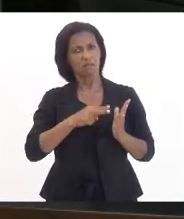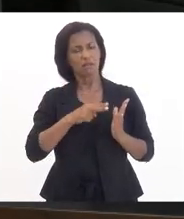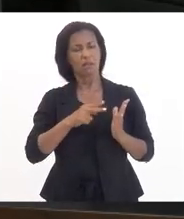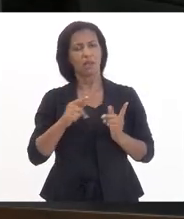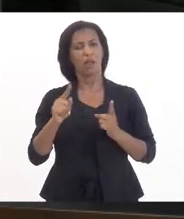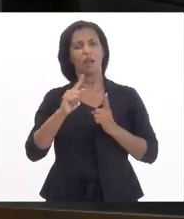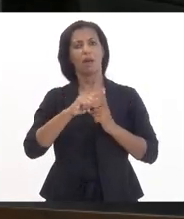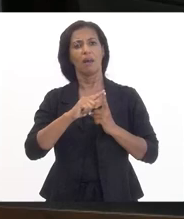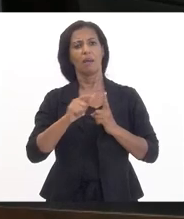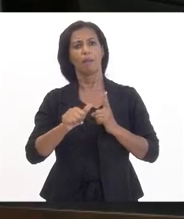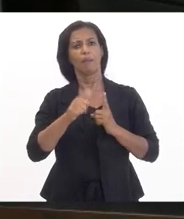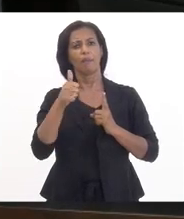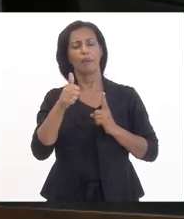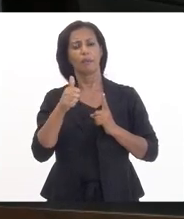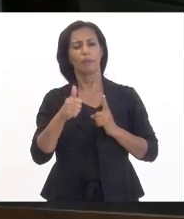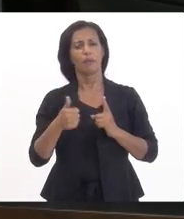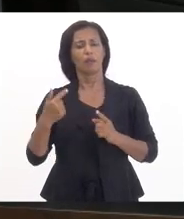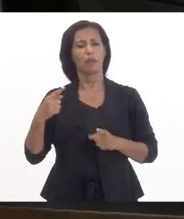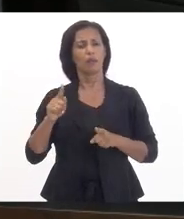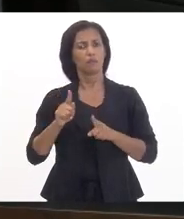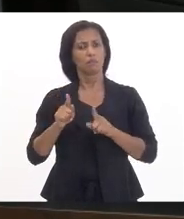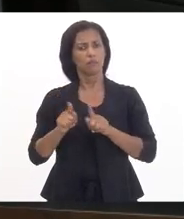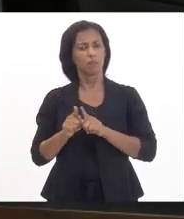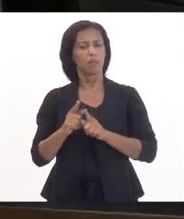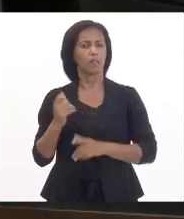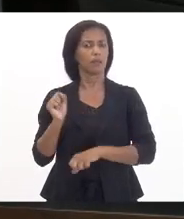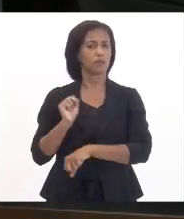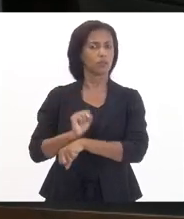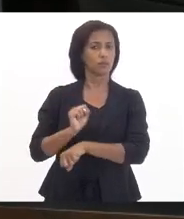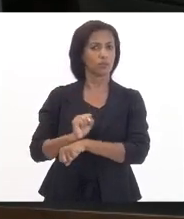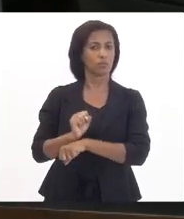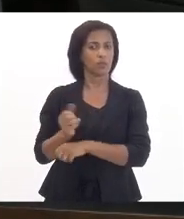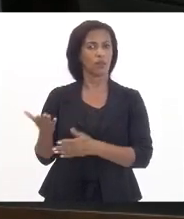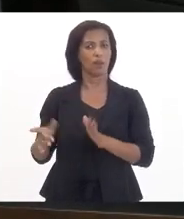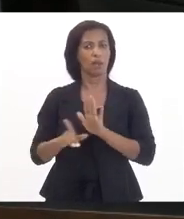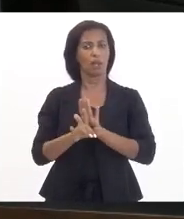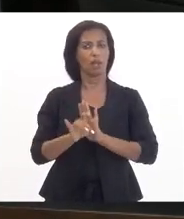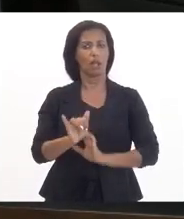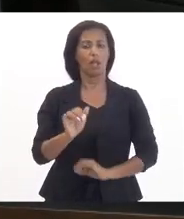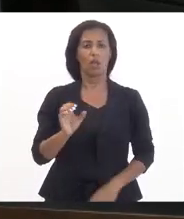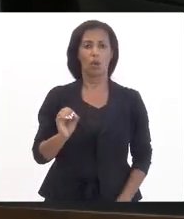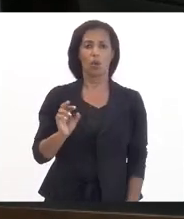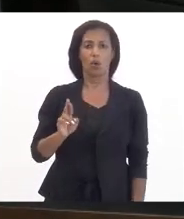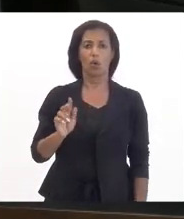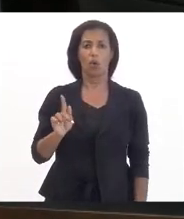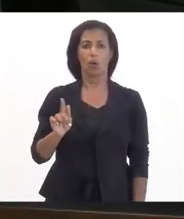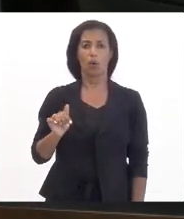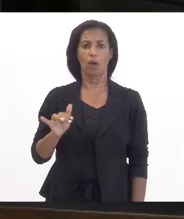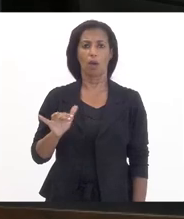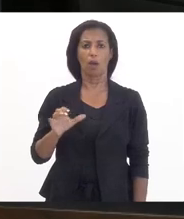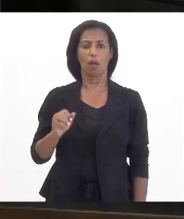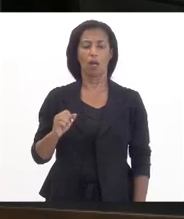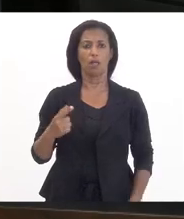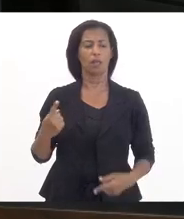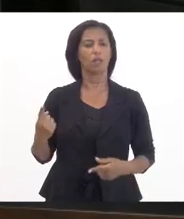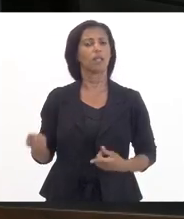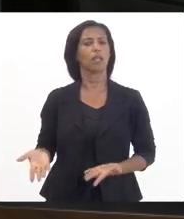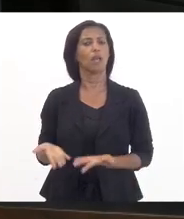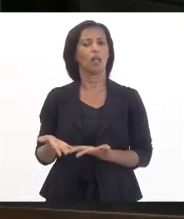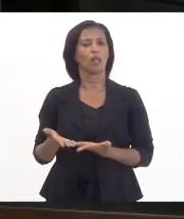primeira delas também é muito aguardada, que é a lei orgânica da nossa gloriosa Polícia